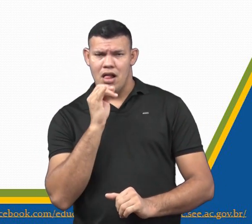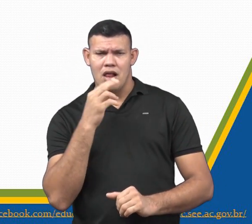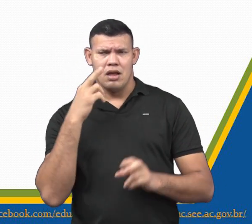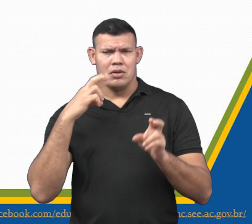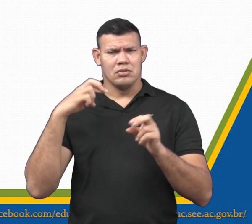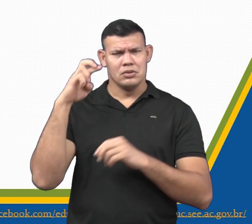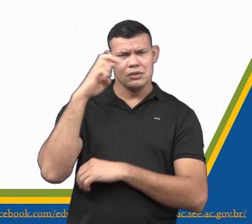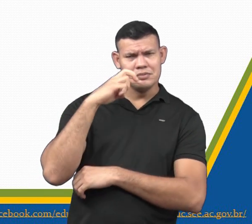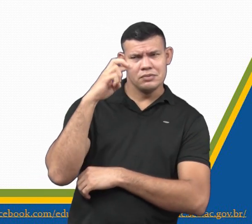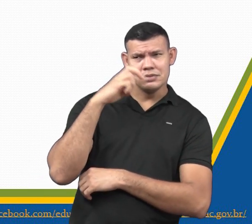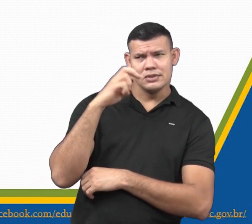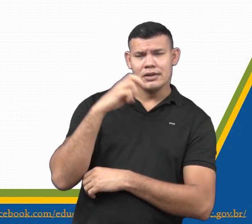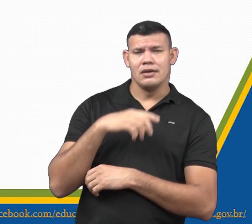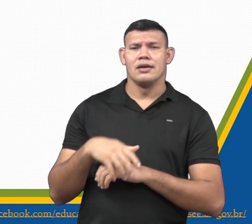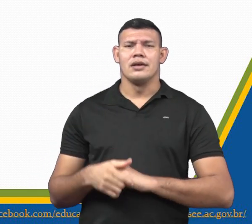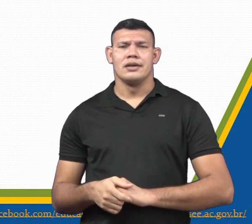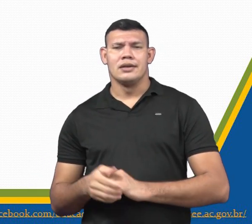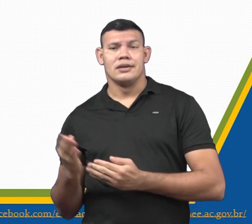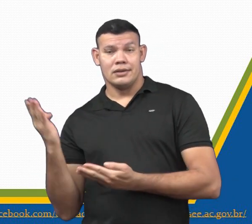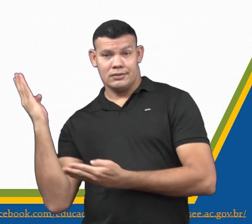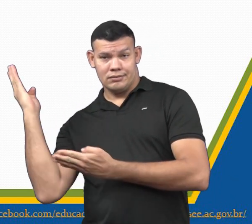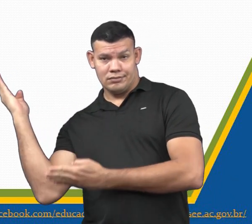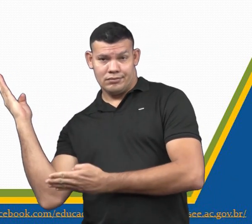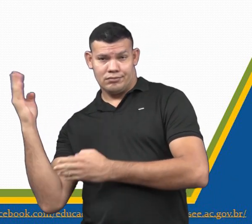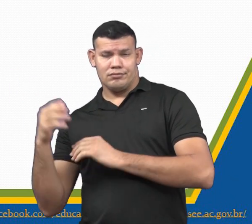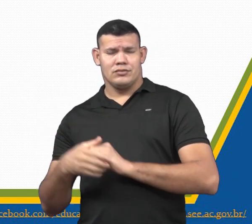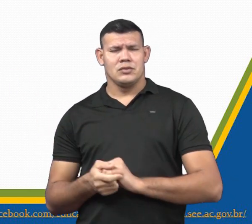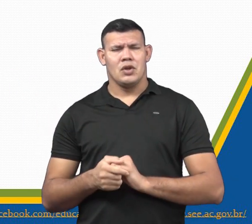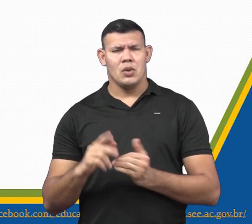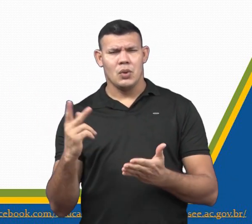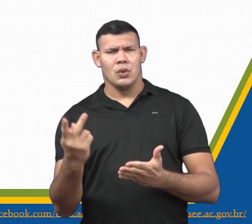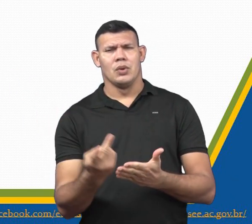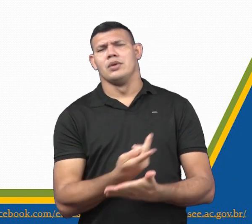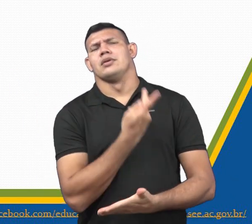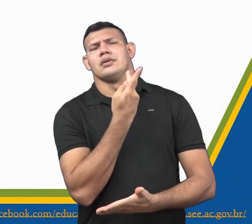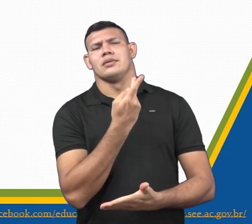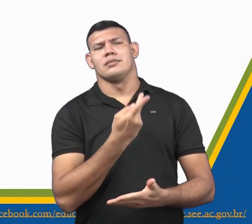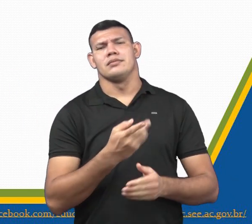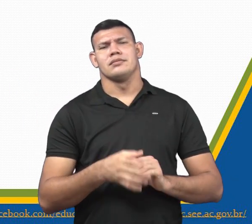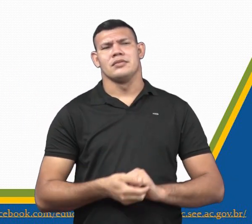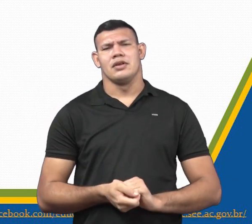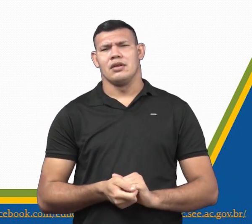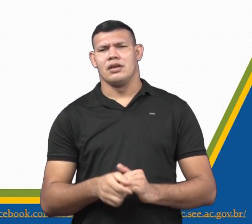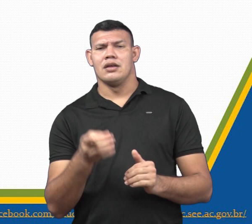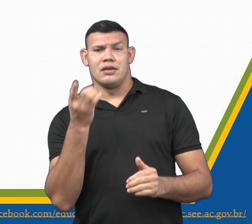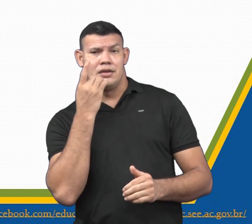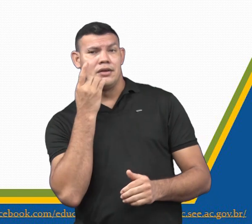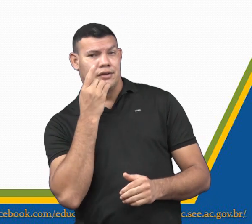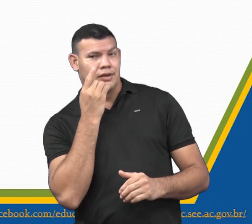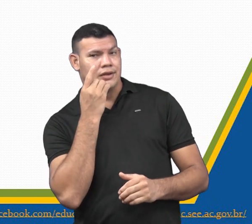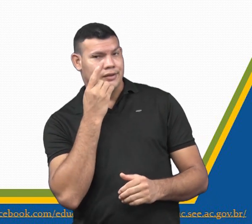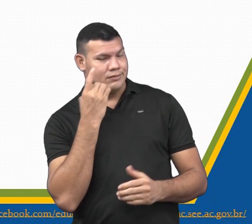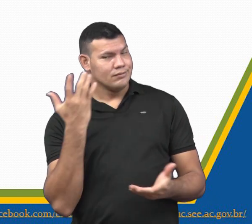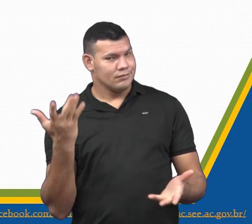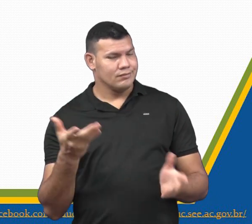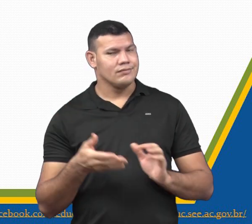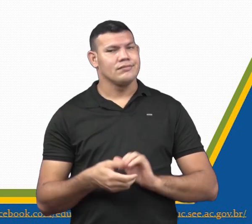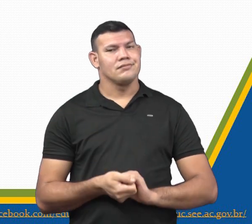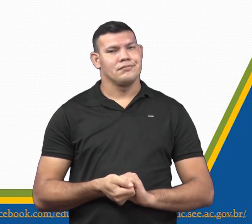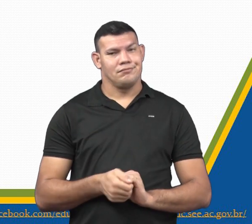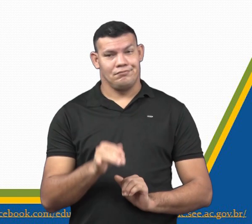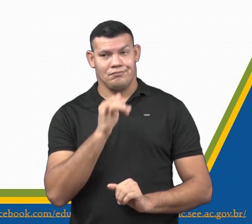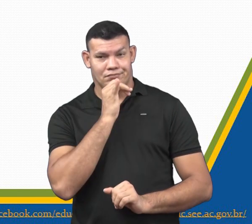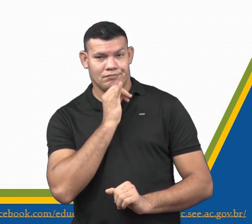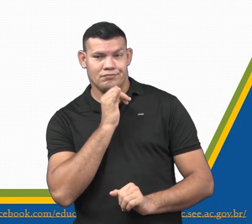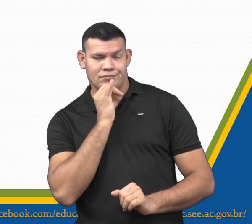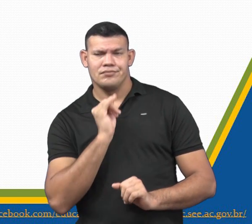mostrando fatos. Fatos, ou seja, os acontecimentos, de acordo com as datas que vocês colocarem ao lado, ok? Isso é só um